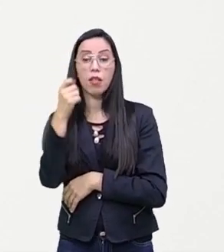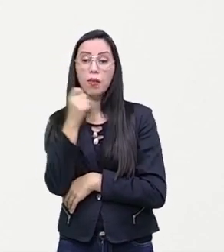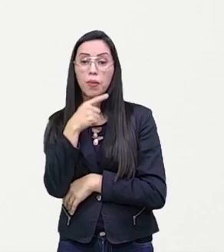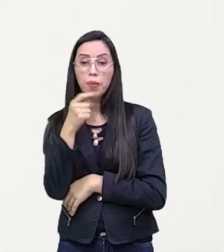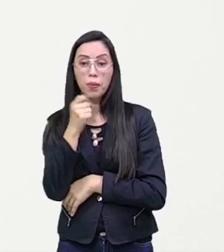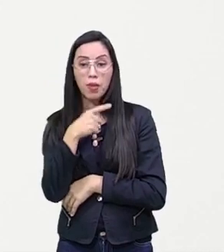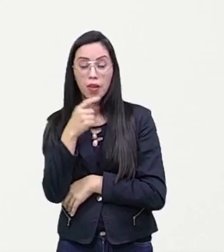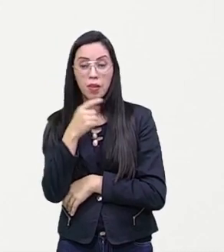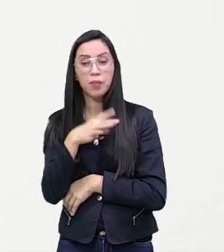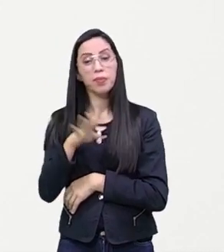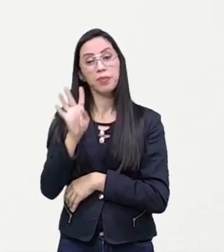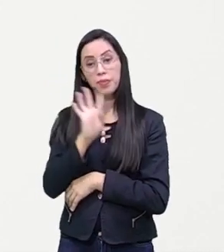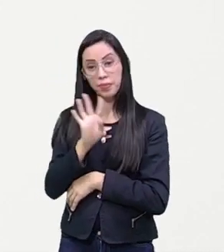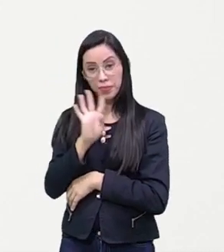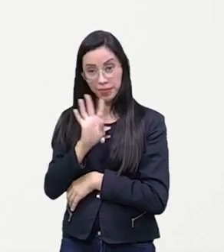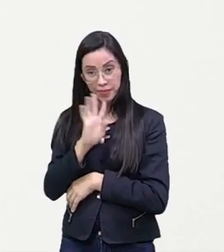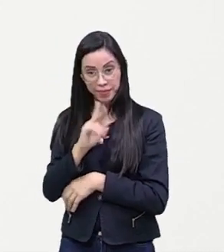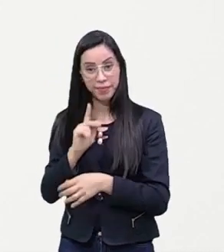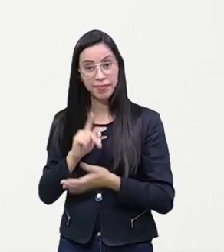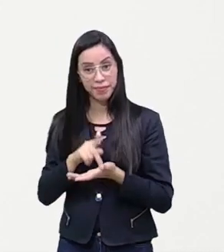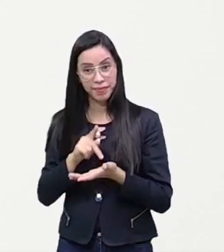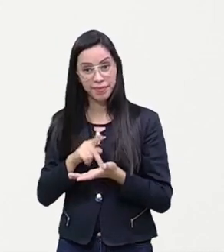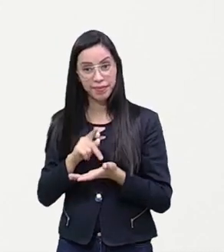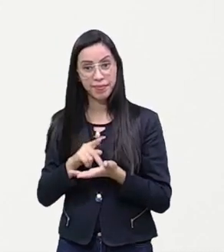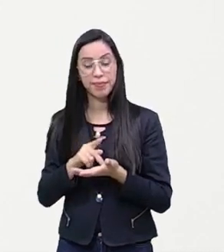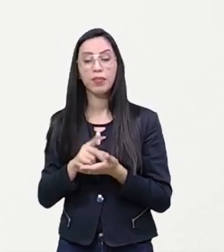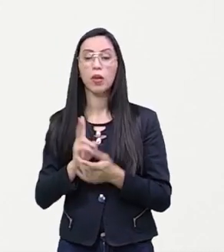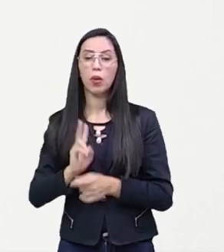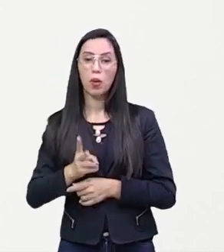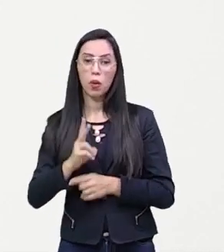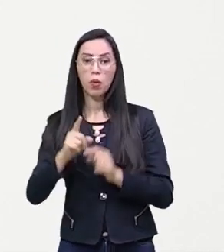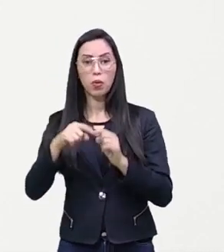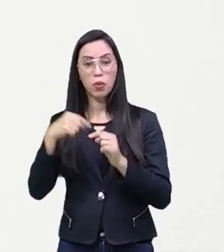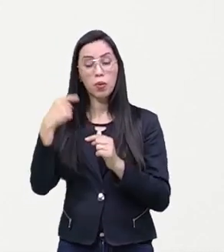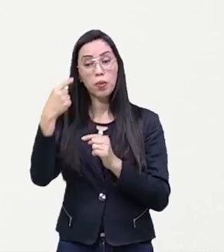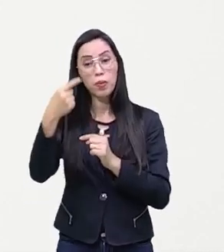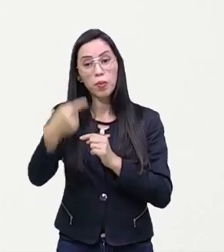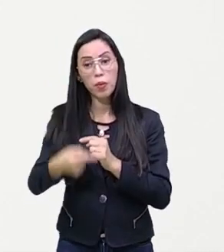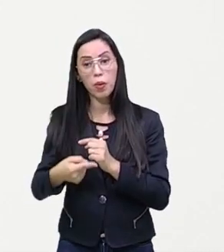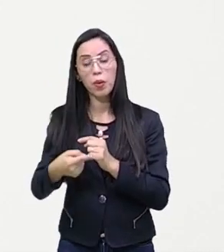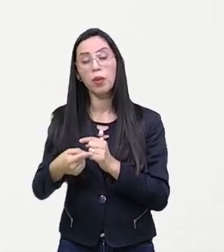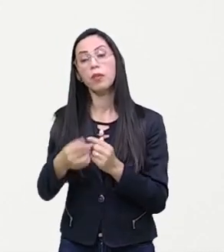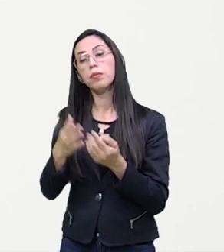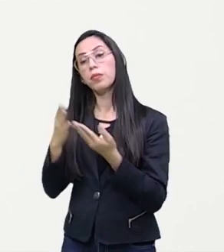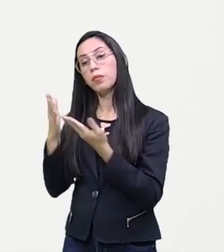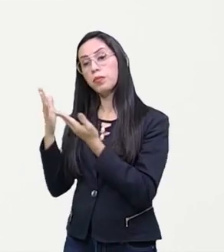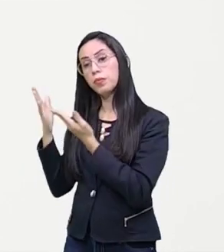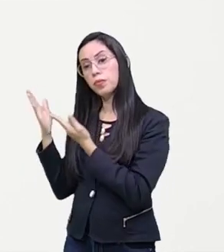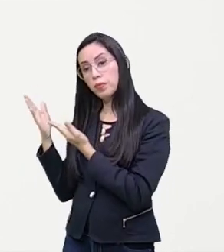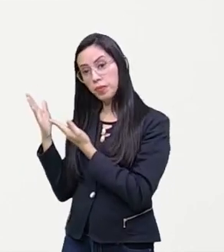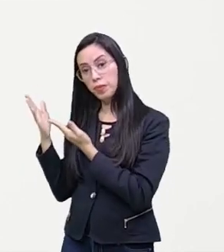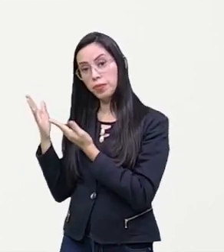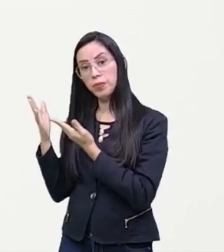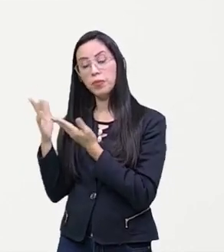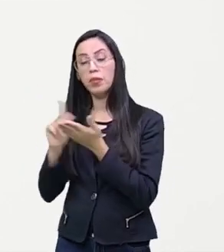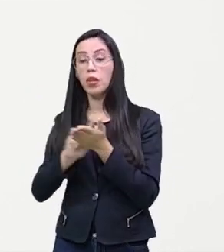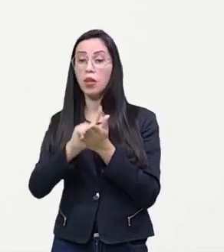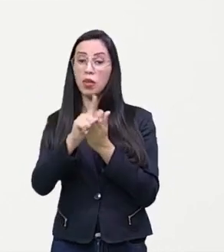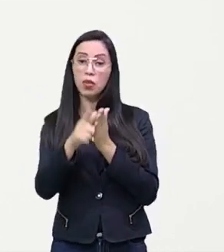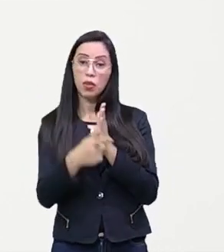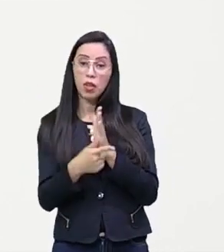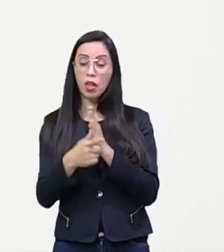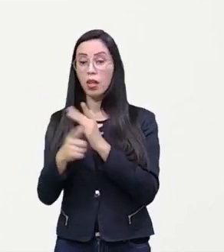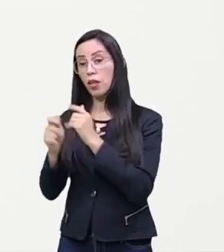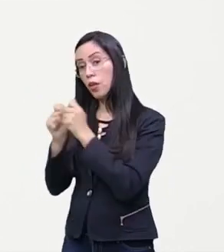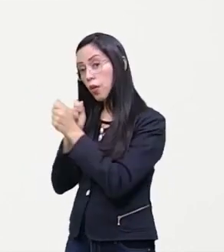Muito interessante sobre a crônica. Então, vamos avançar. Próximo. Agora chegamos ao gênero